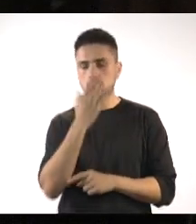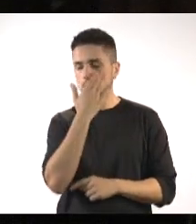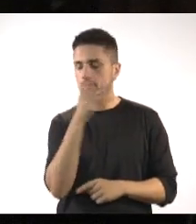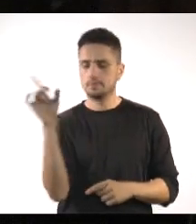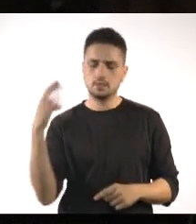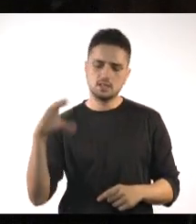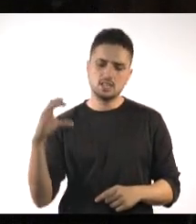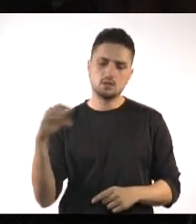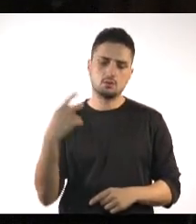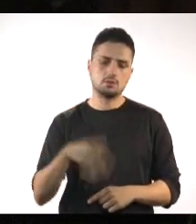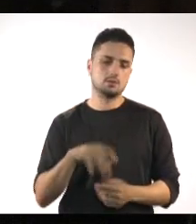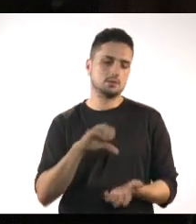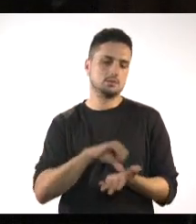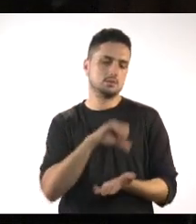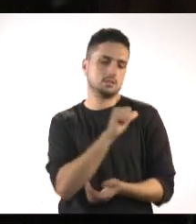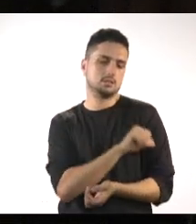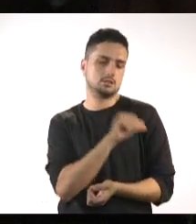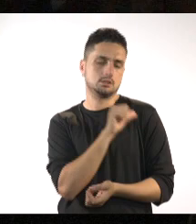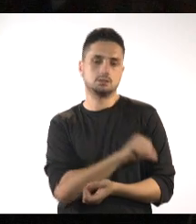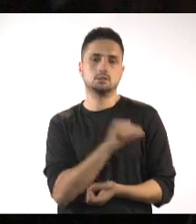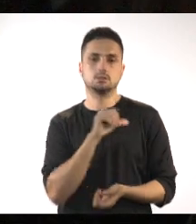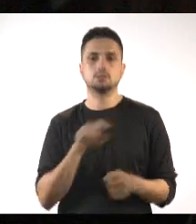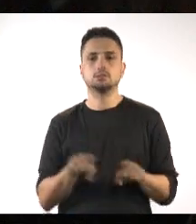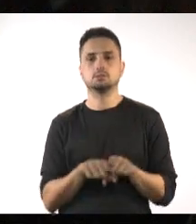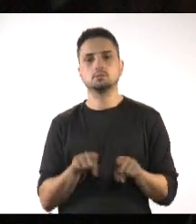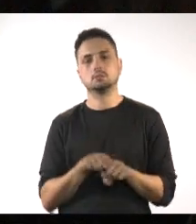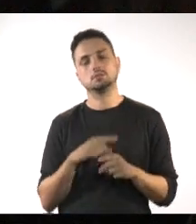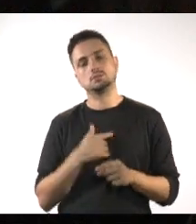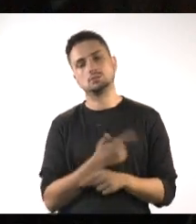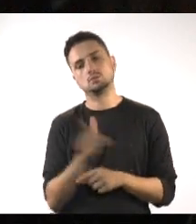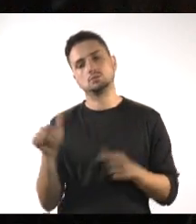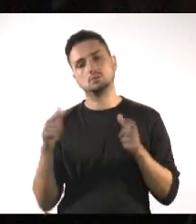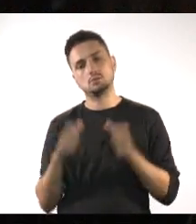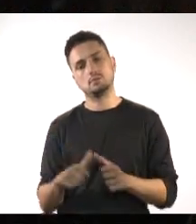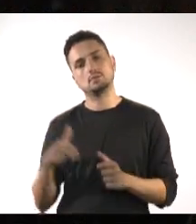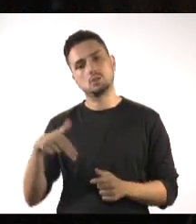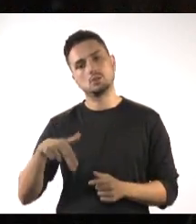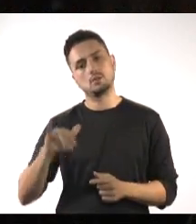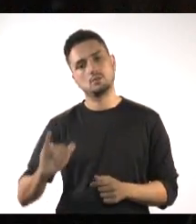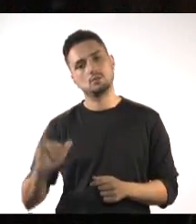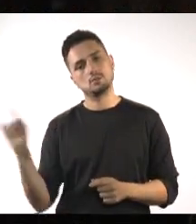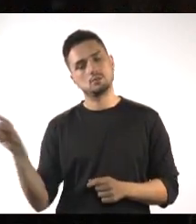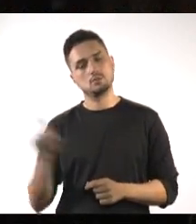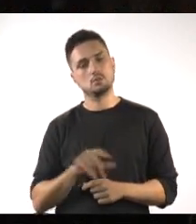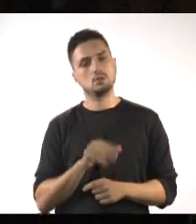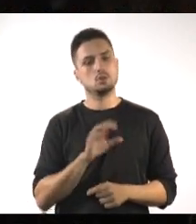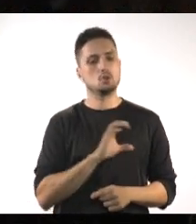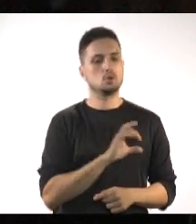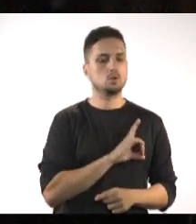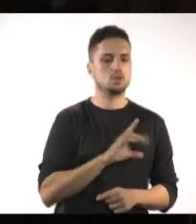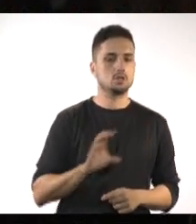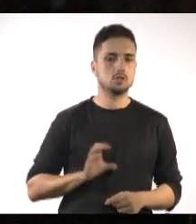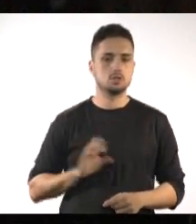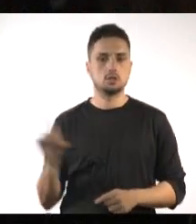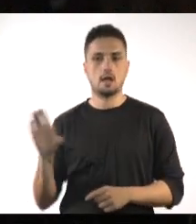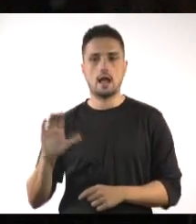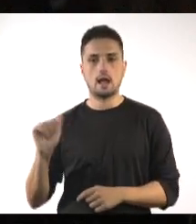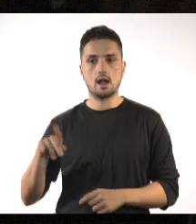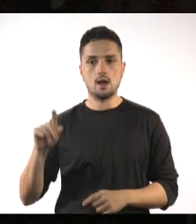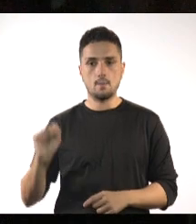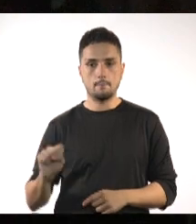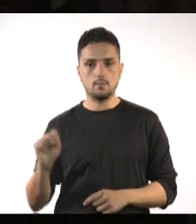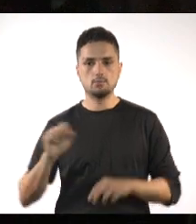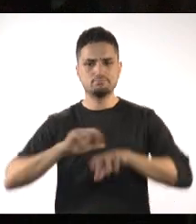Niterói, aqui na cidade do Rio de Janeiro, e também em outras dioceses, Nova Iguaçu, Duque de Caxias, lá em Campos, enfim, todas as